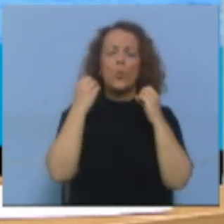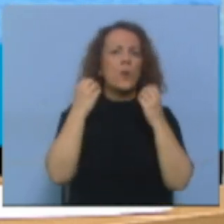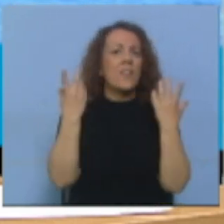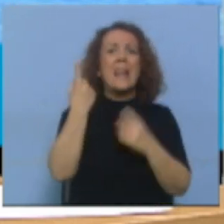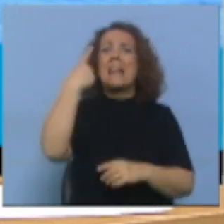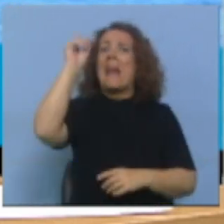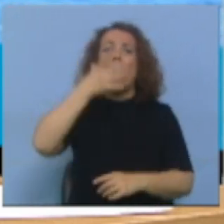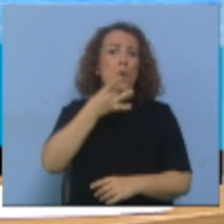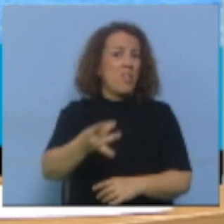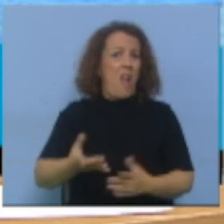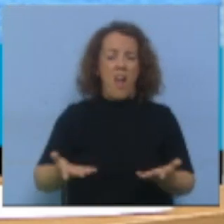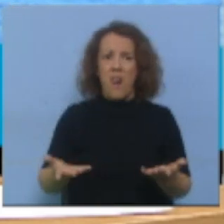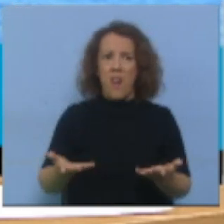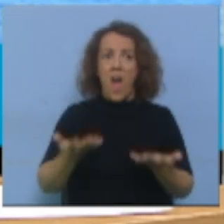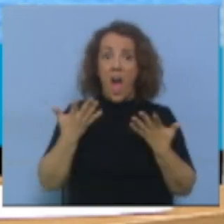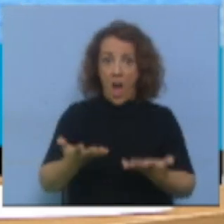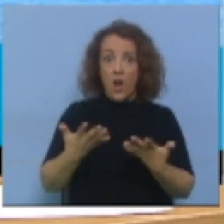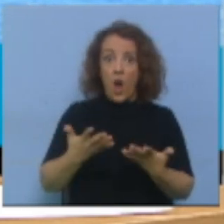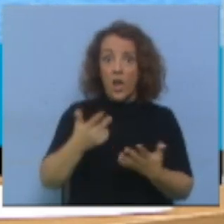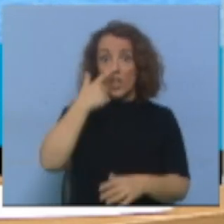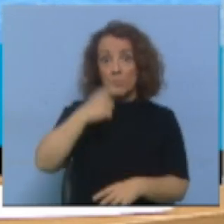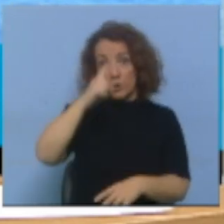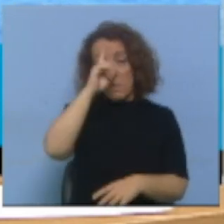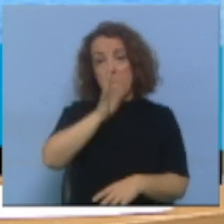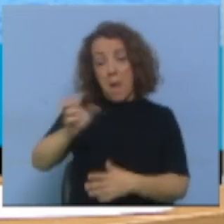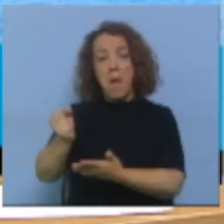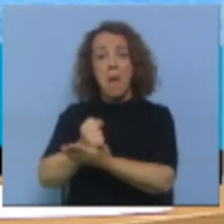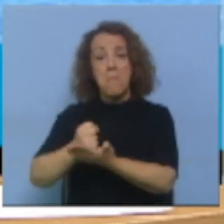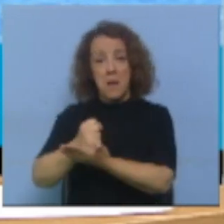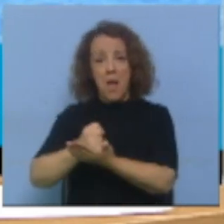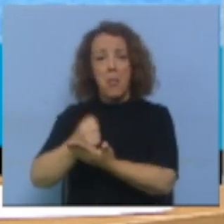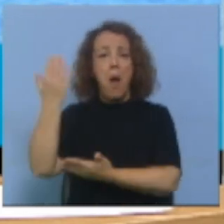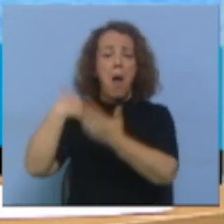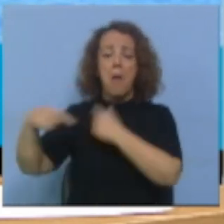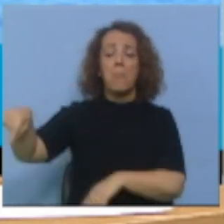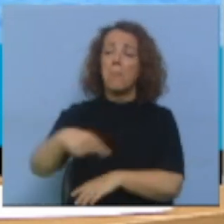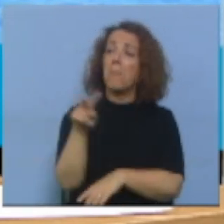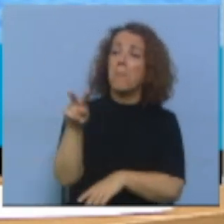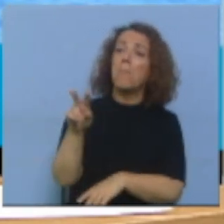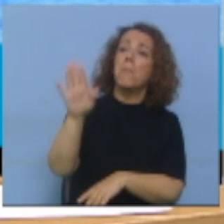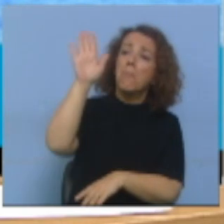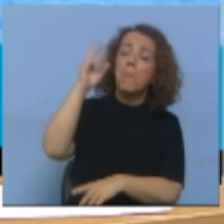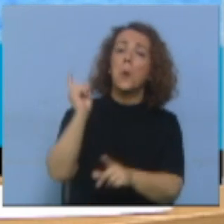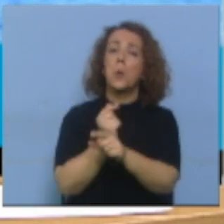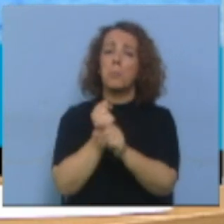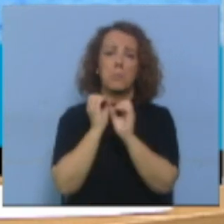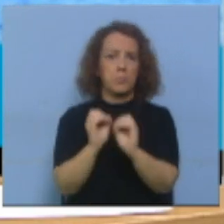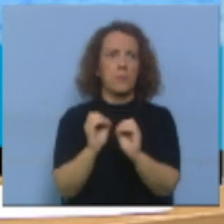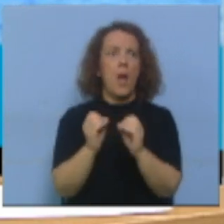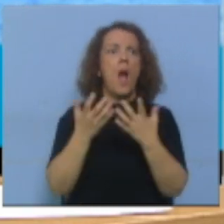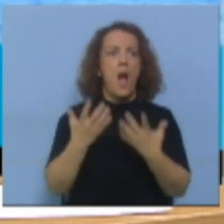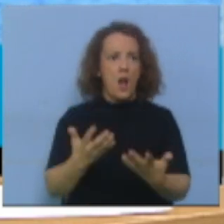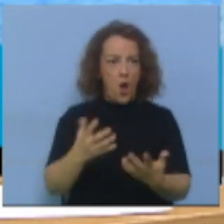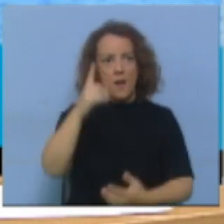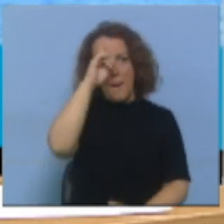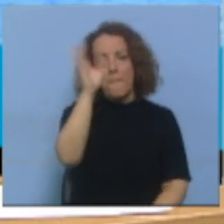Natal. Agora as pessoas já sabem onde é que é o mercado. Até agora passavam aqui, não ligavam, nem cumprimentavam. Agora já